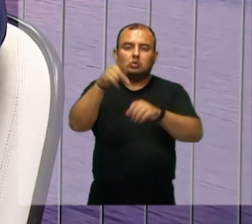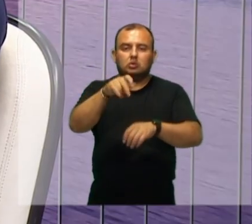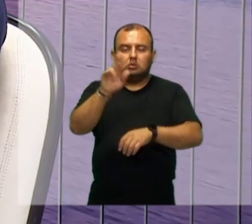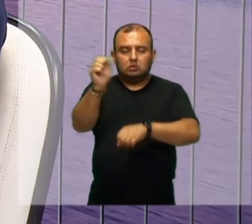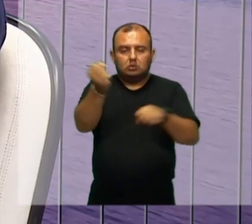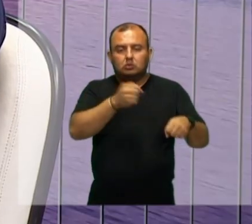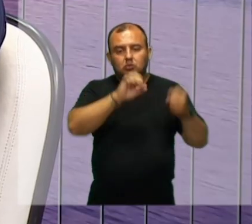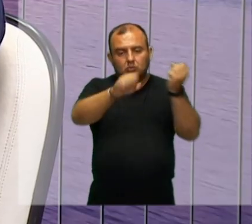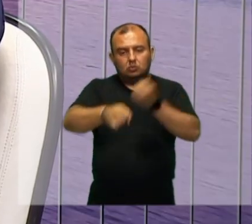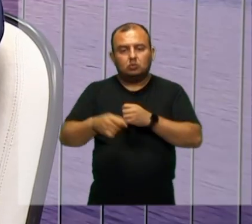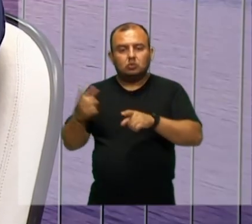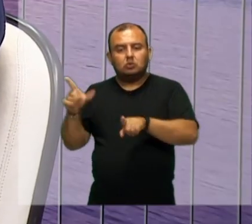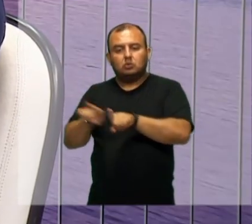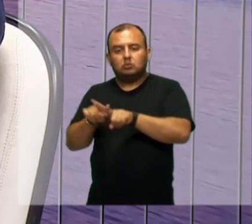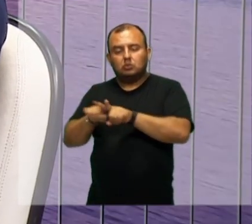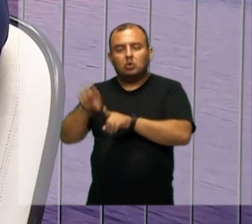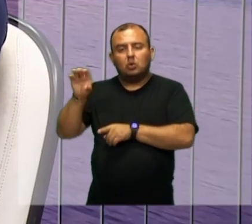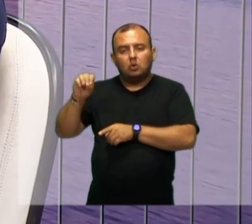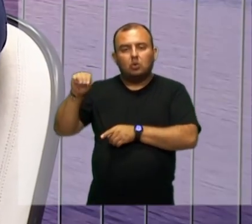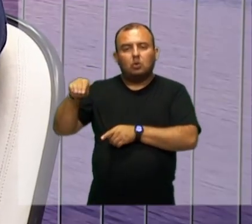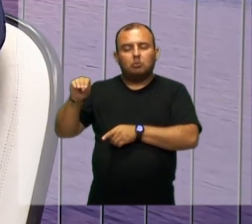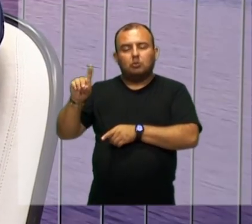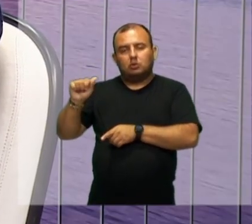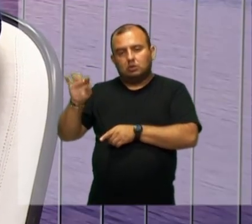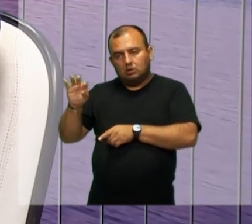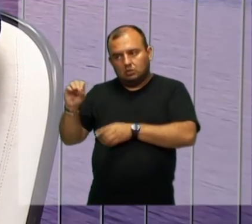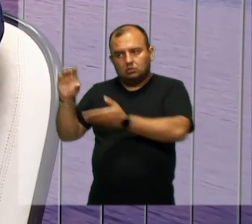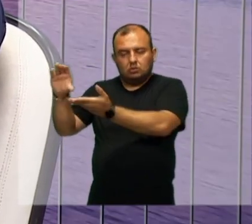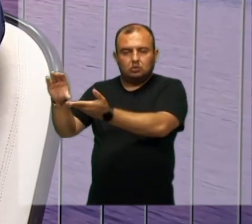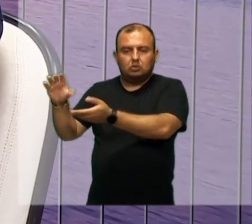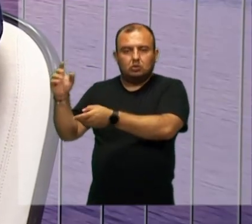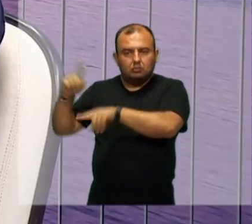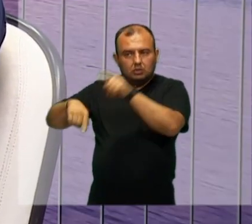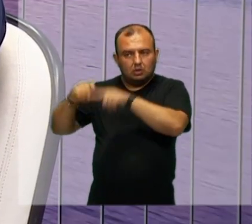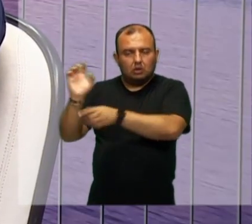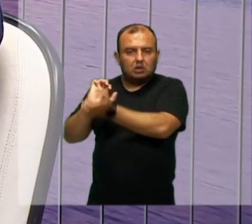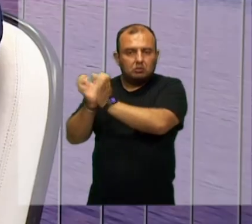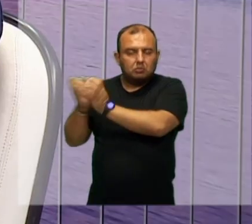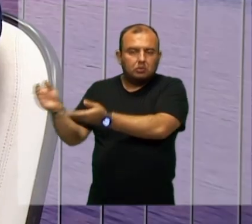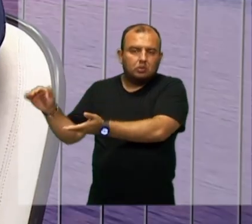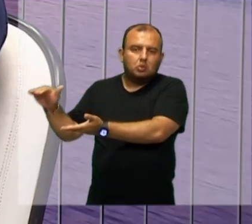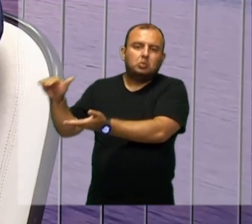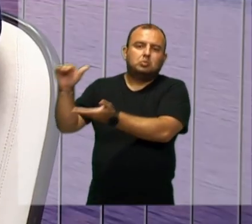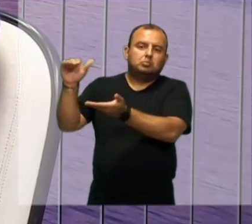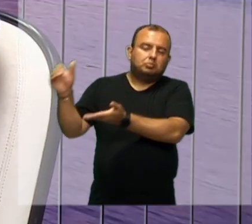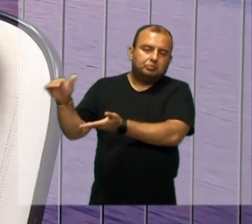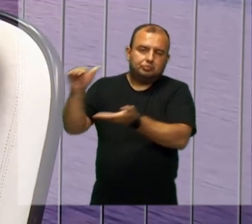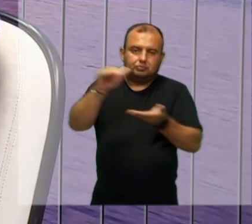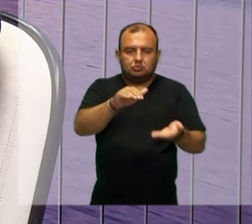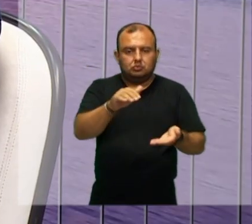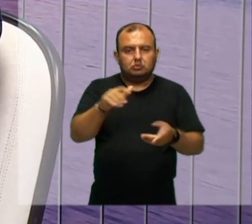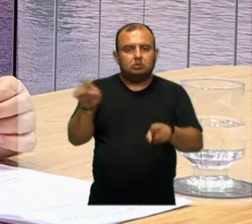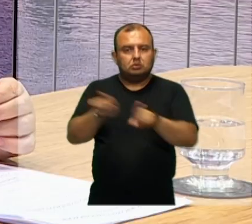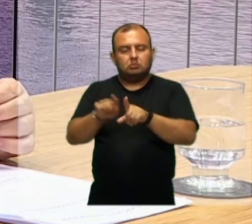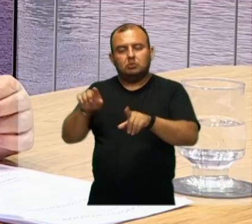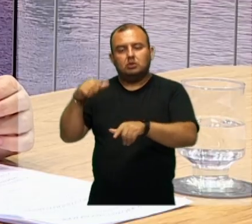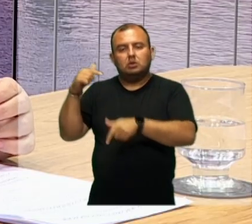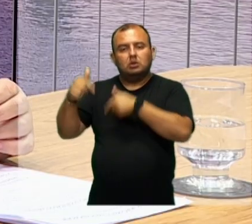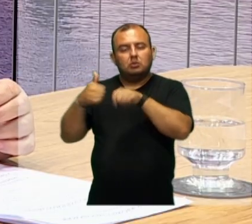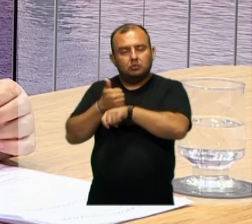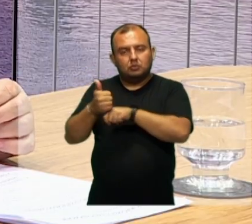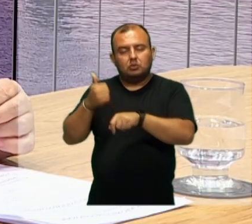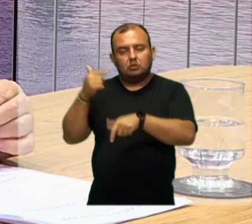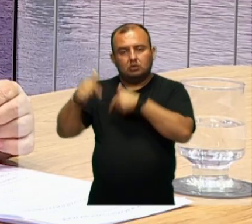ela veio através de um comodato, onde a Confederação encaminhou alguns materiais, equipamentos e, inclusive, recursos humanos, através